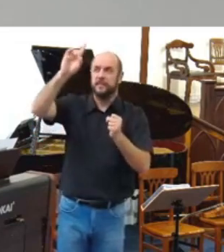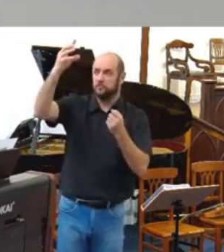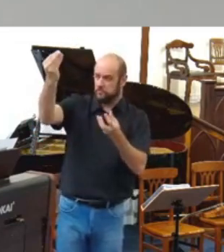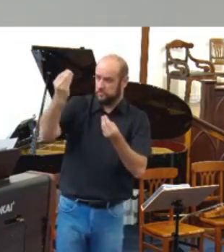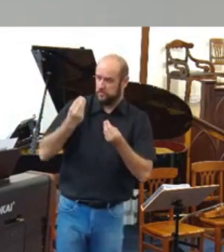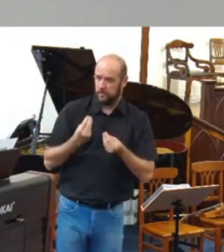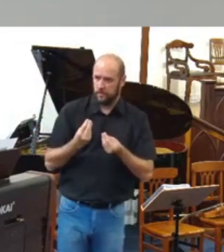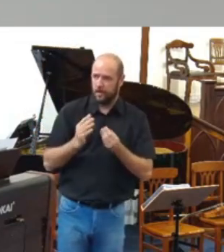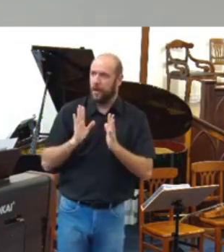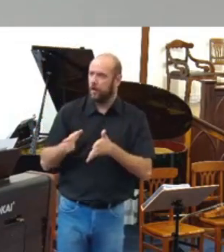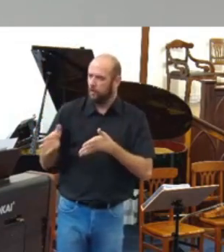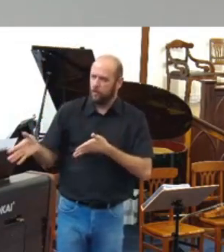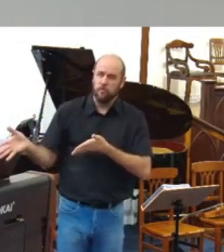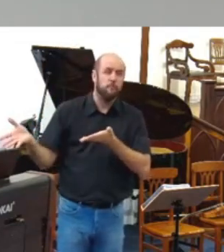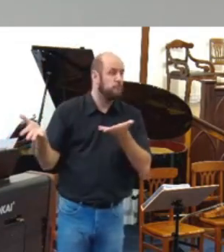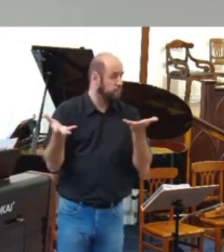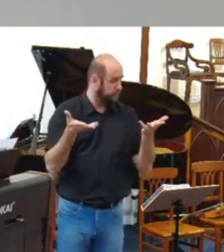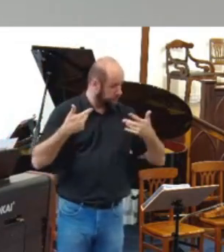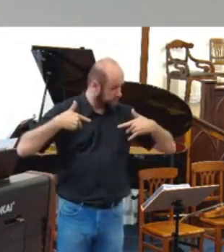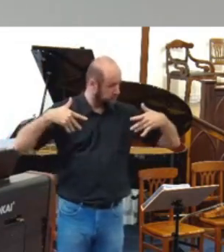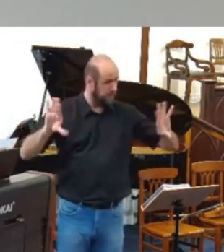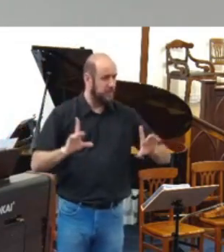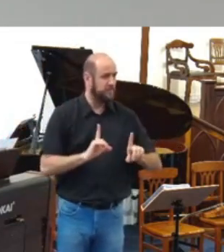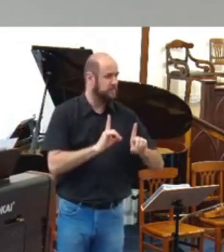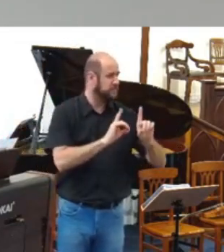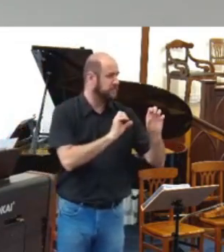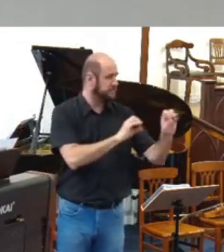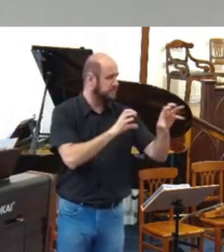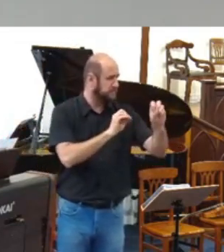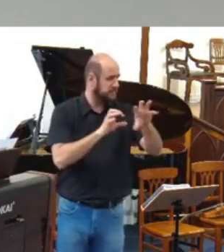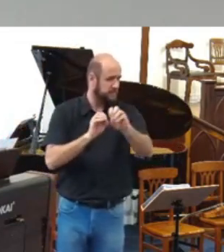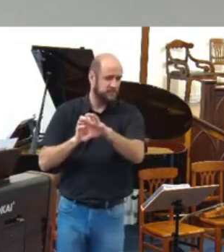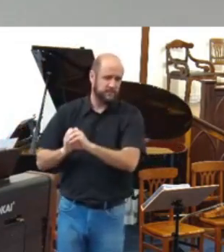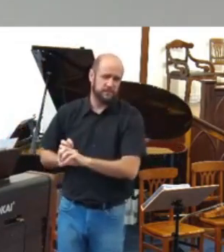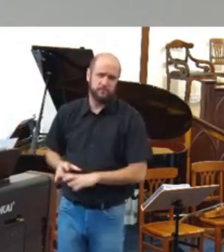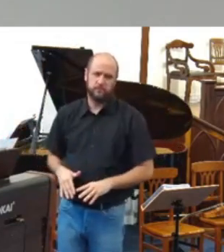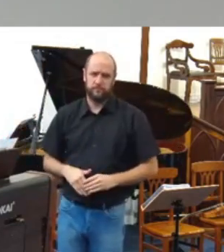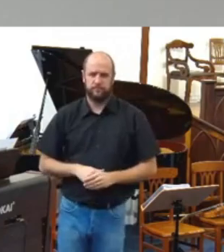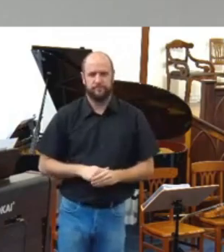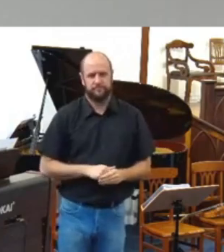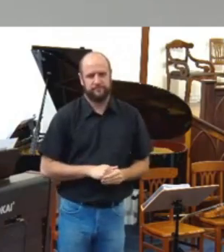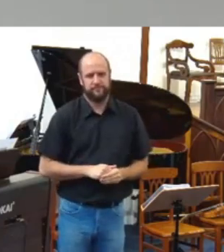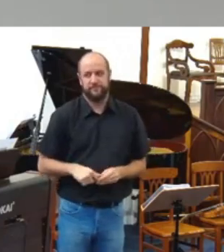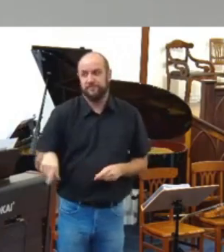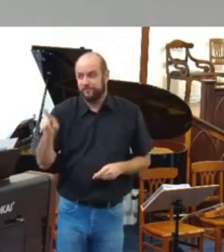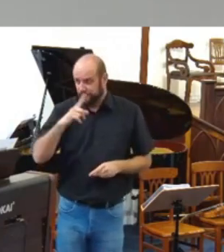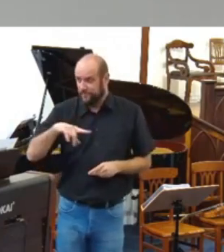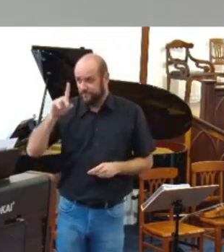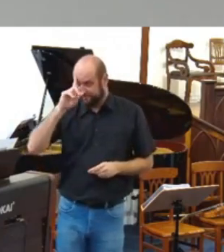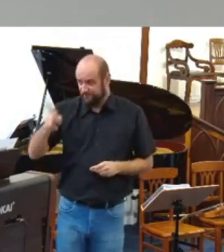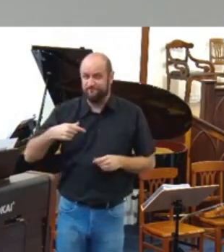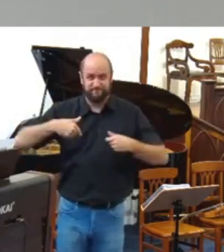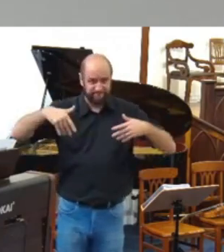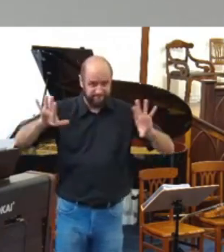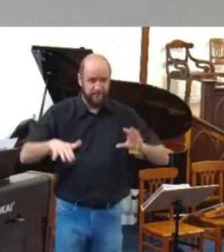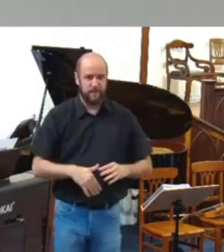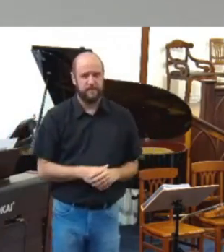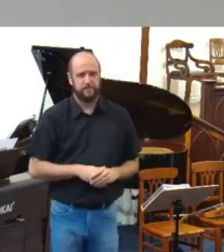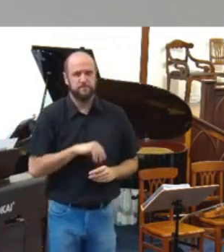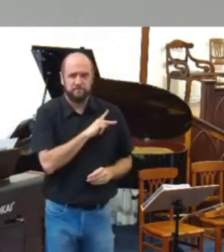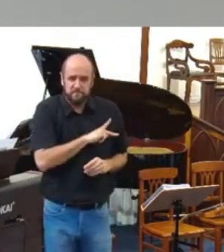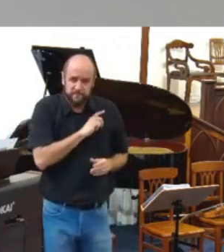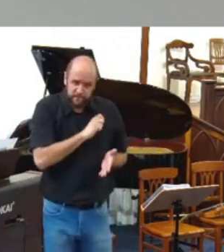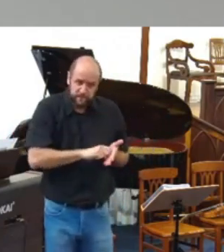agora façam discípulos, ou seja, vocês são enviados para isso agora. Quando Paulo escreveu